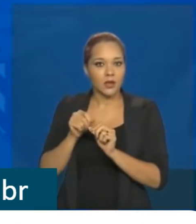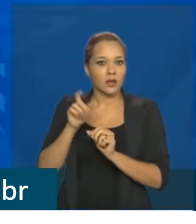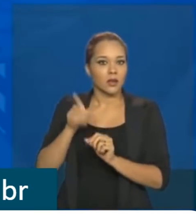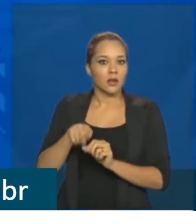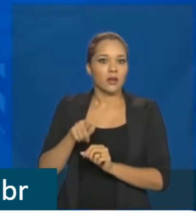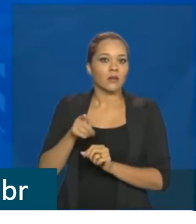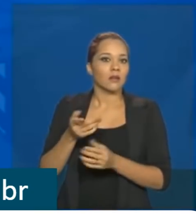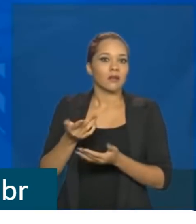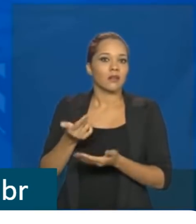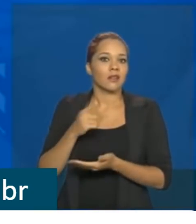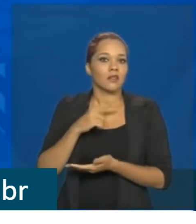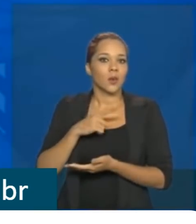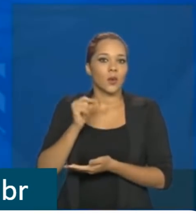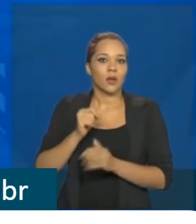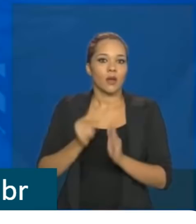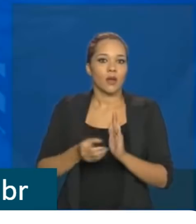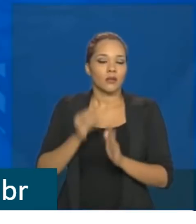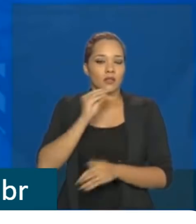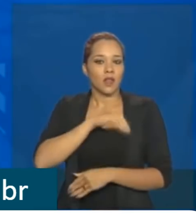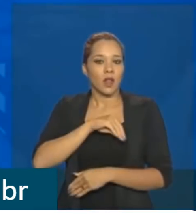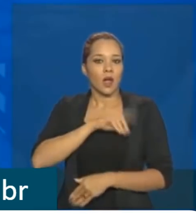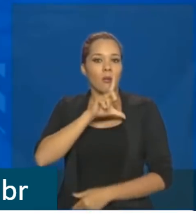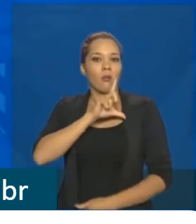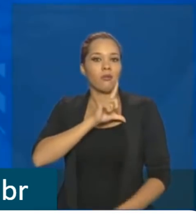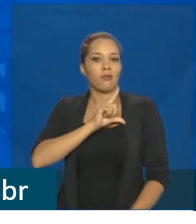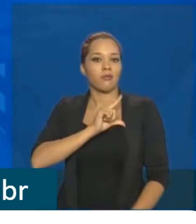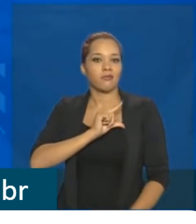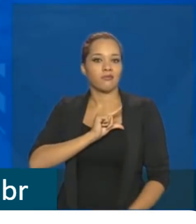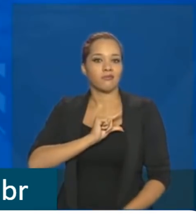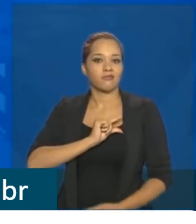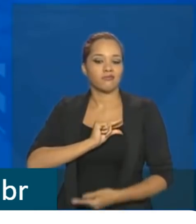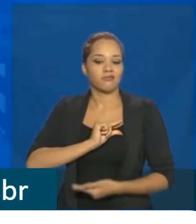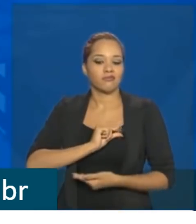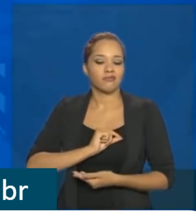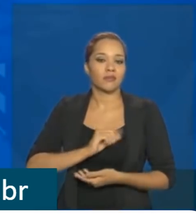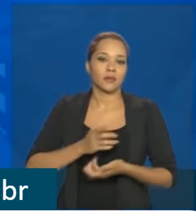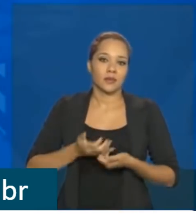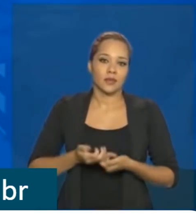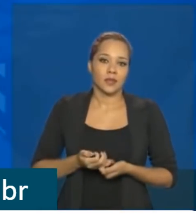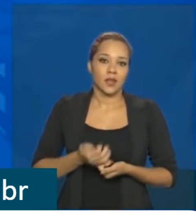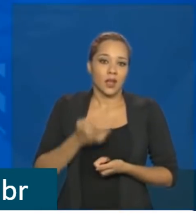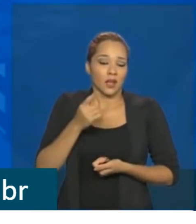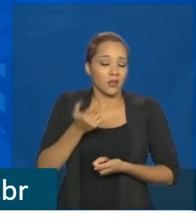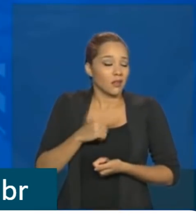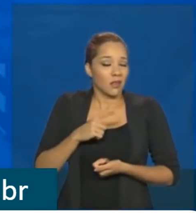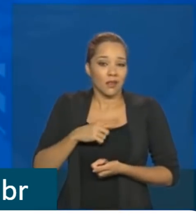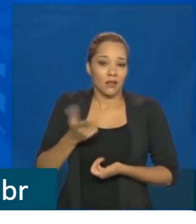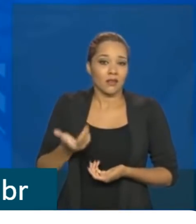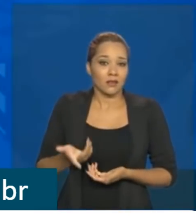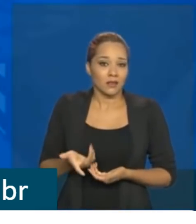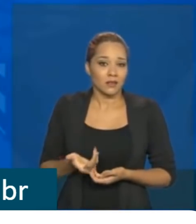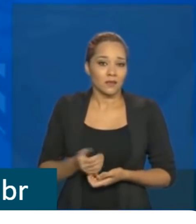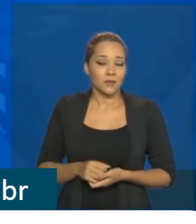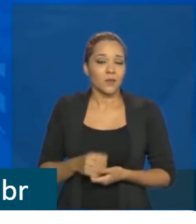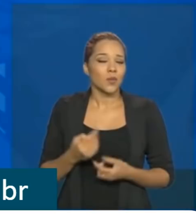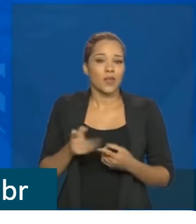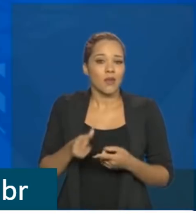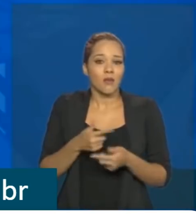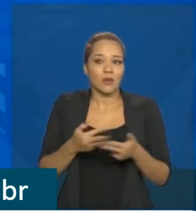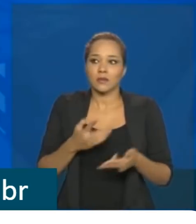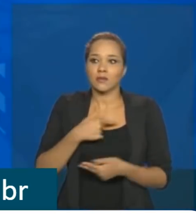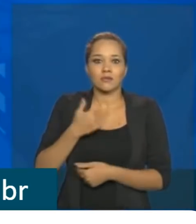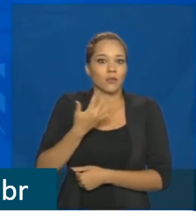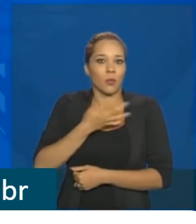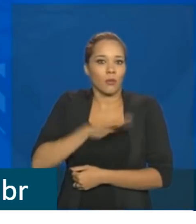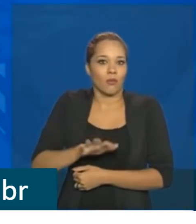haveria uma queda muito significativa na receita dos hospitais. Que é uma coisa que nós